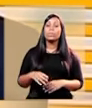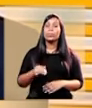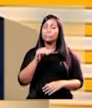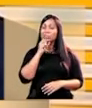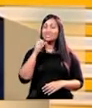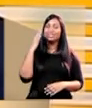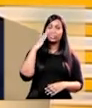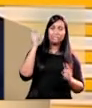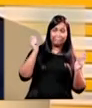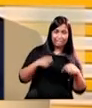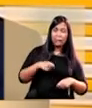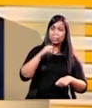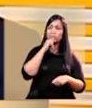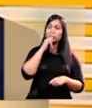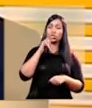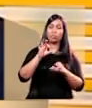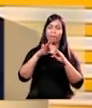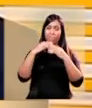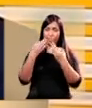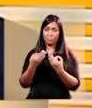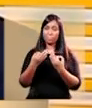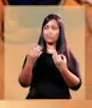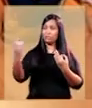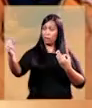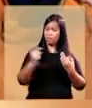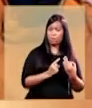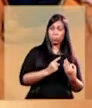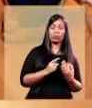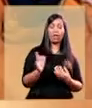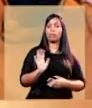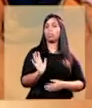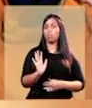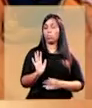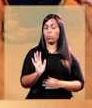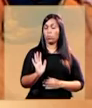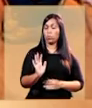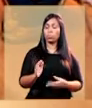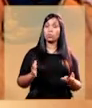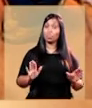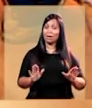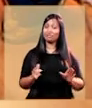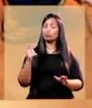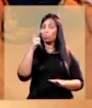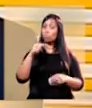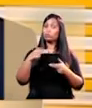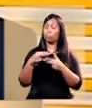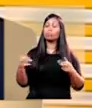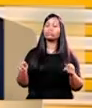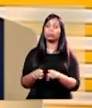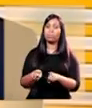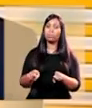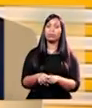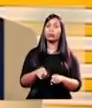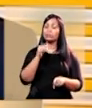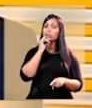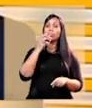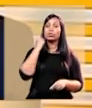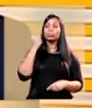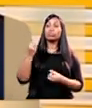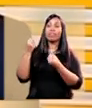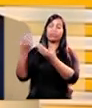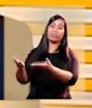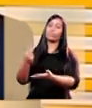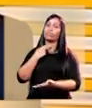falou, se havia alguma possibilidade da família querer de volta, né? Nós dissemos que não. Agora, por outro lado também, quem adotou não